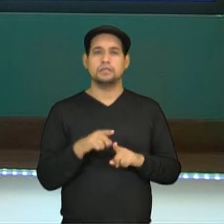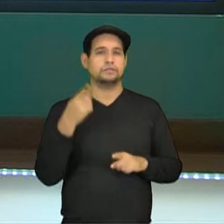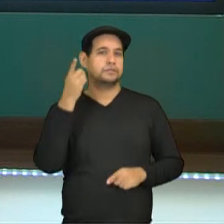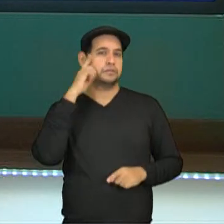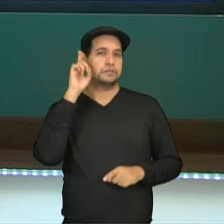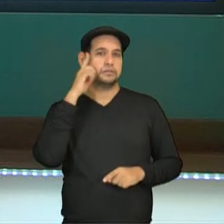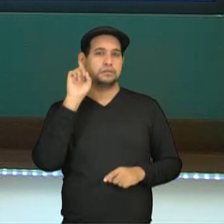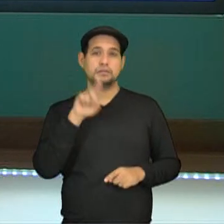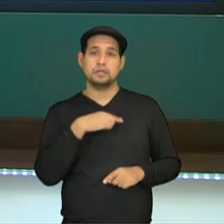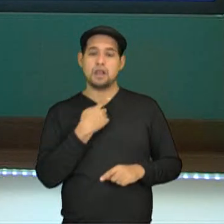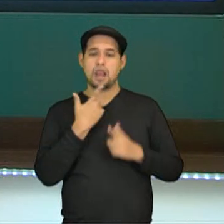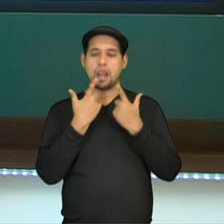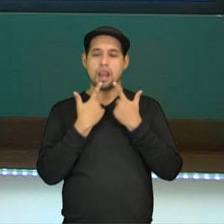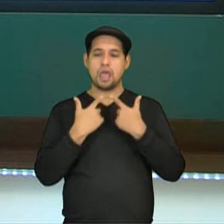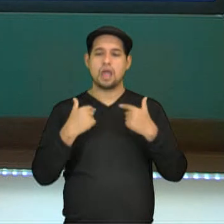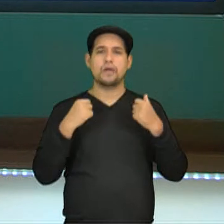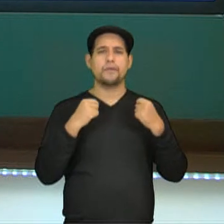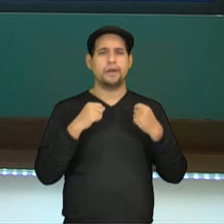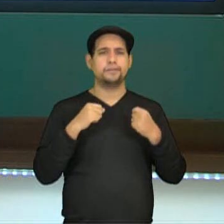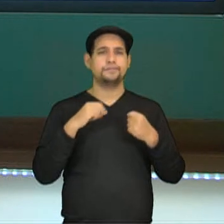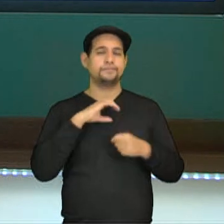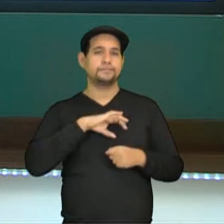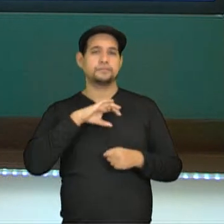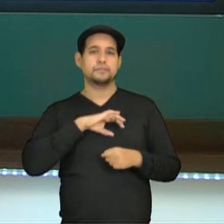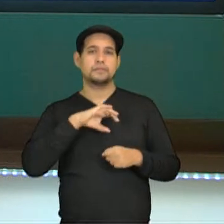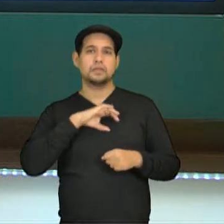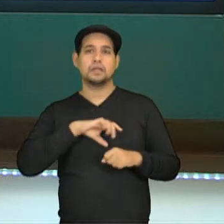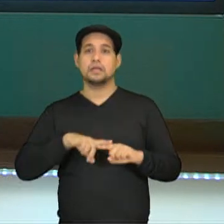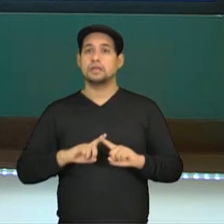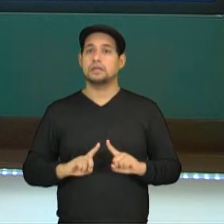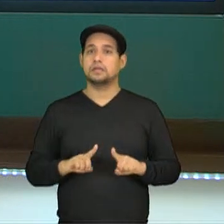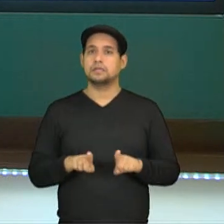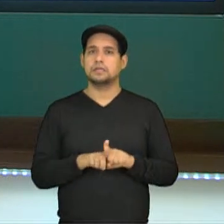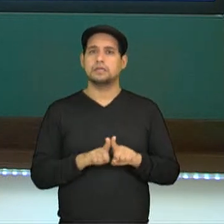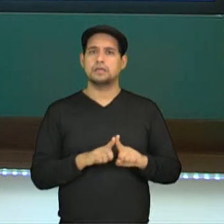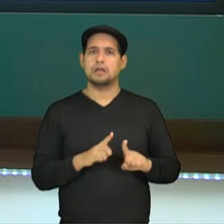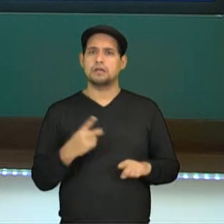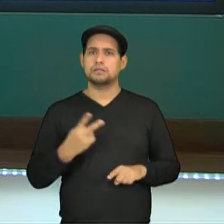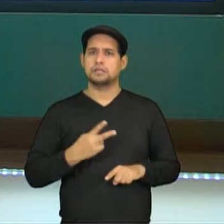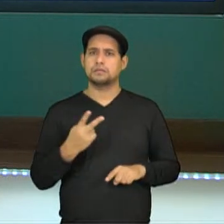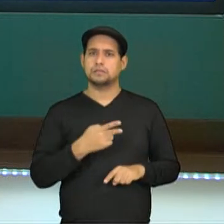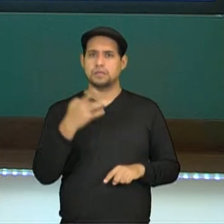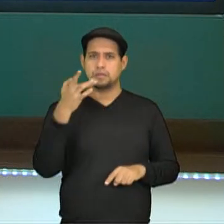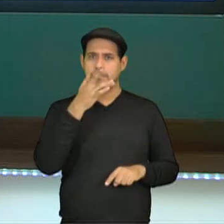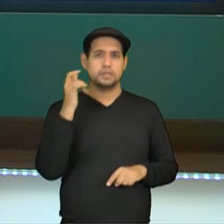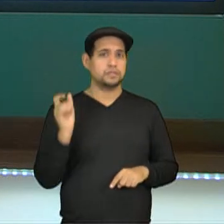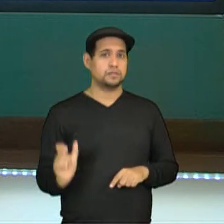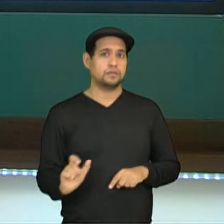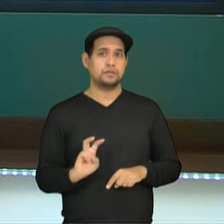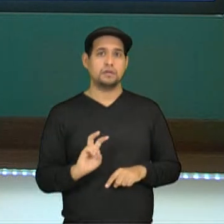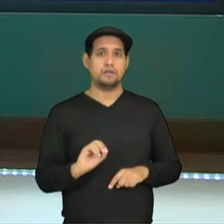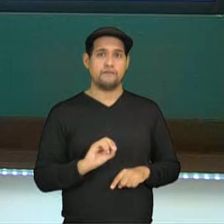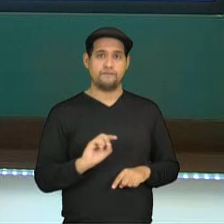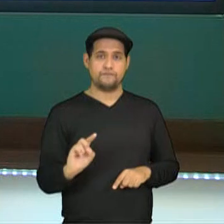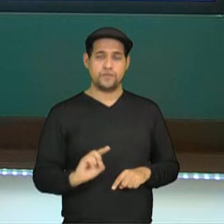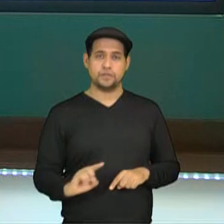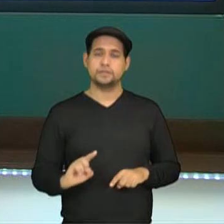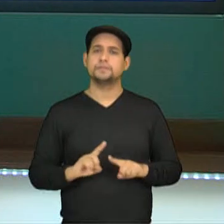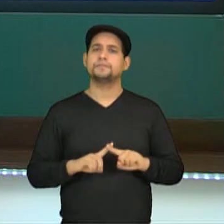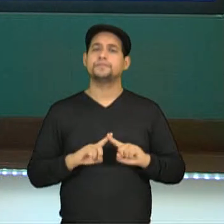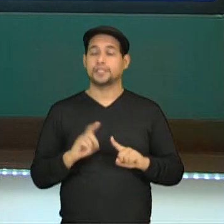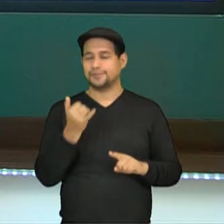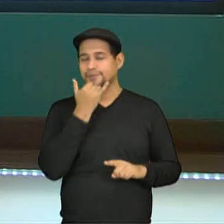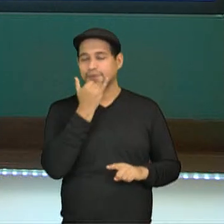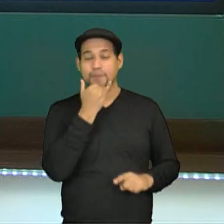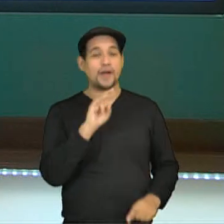dia na nossa língua portuguesa pelas pessoas, né? Se referir aí à segunda pessoa do plural, que é esse vós, né? E